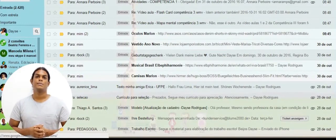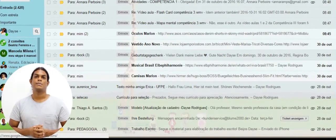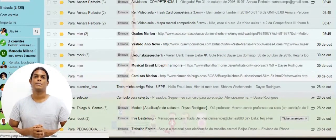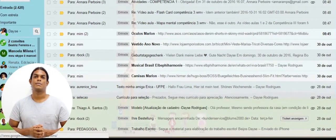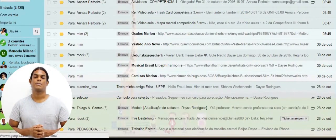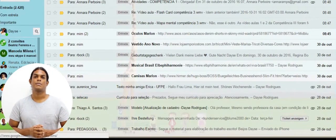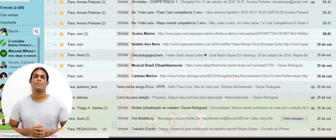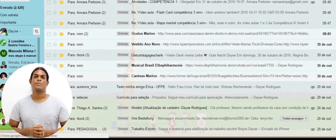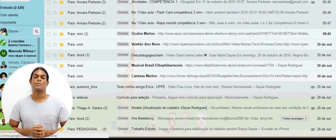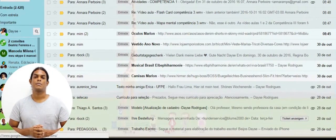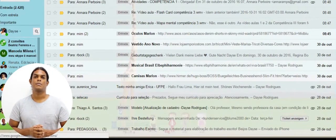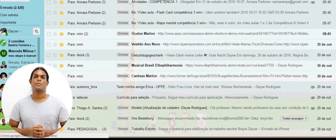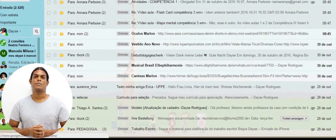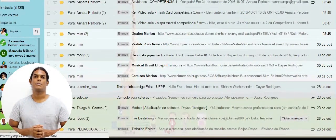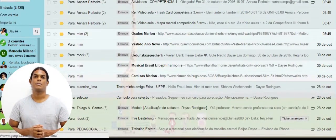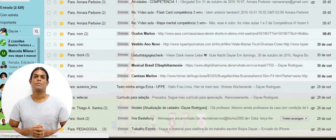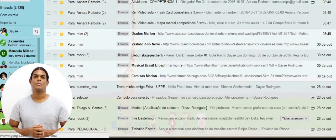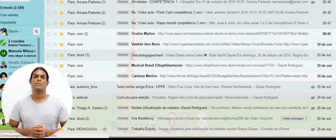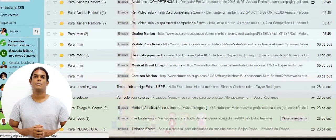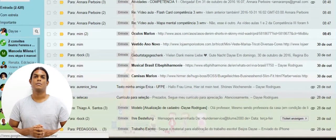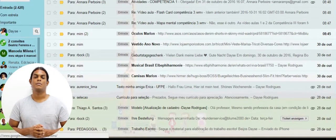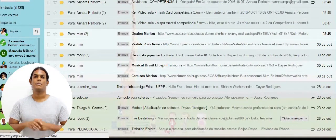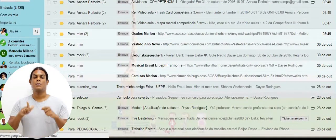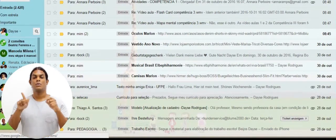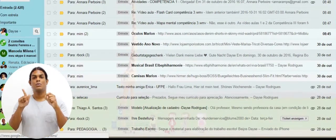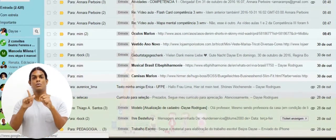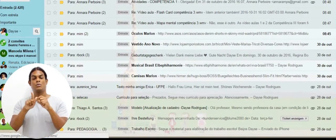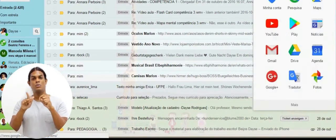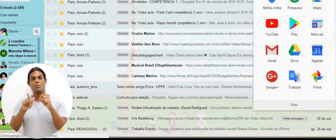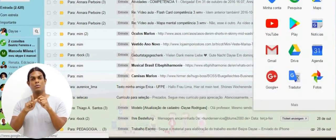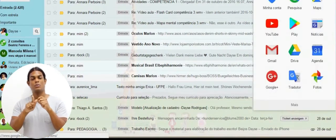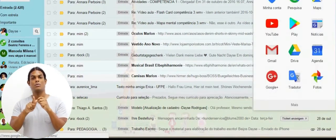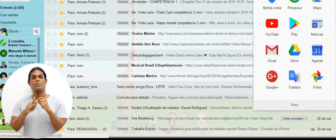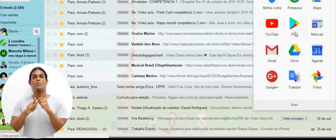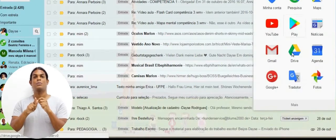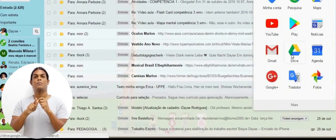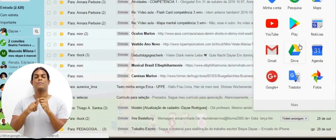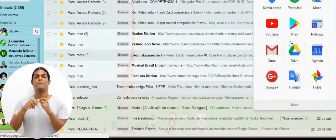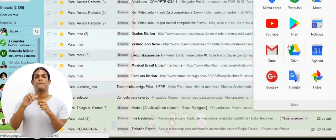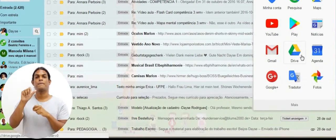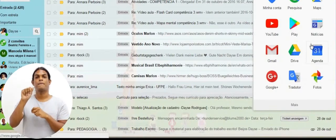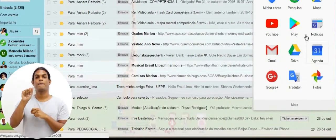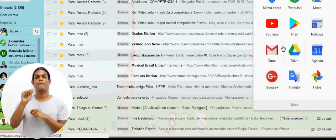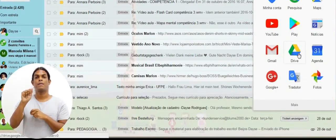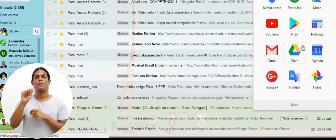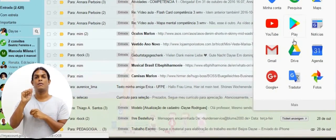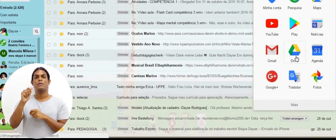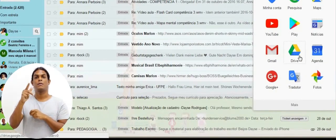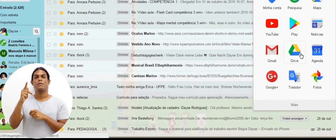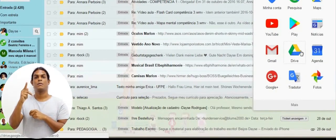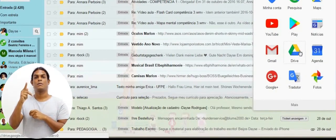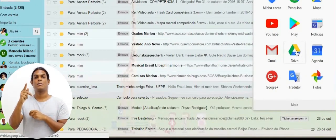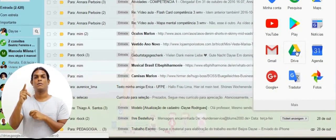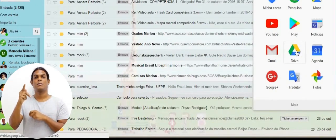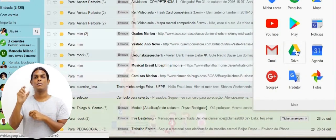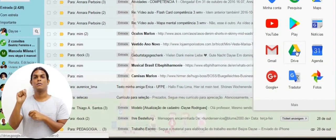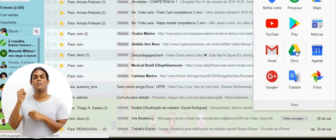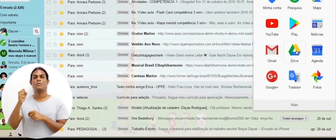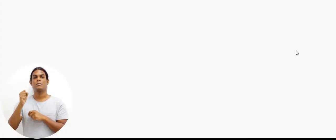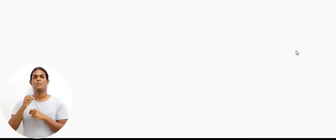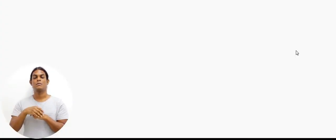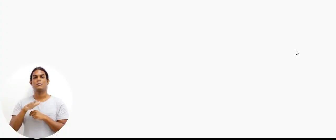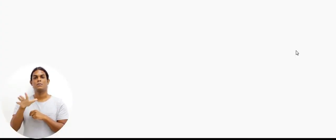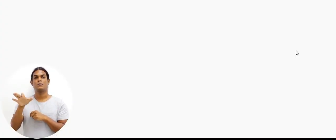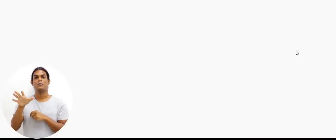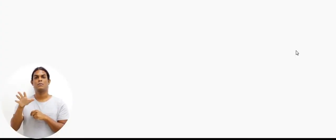superior direito, esses quadradinhos onde tem Google Apps, você vai clicar e vai ver aqui onde tem Google Drive.